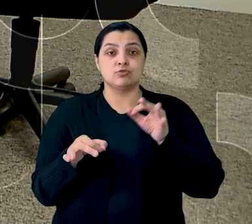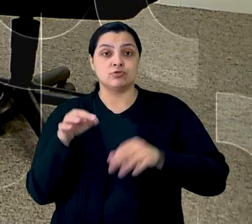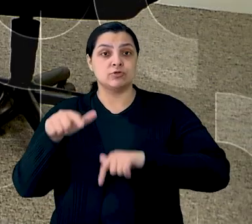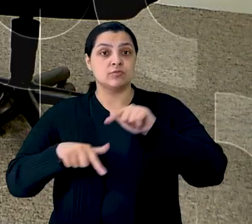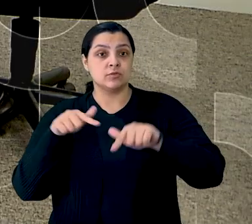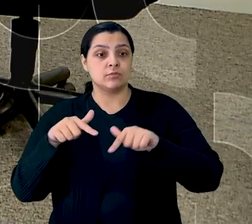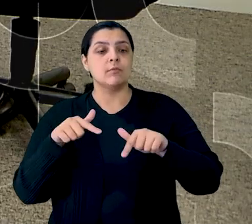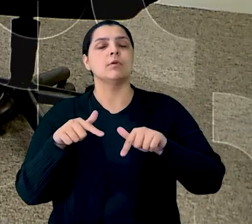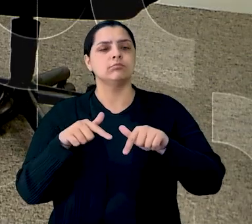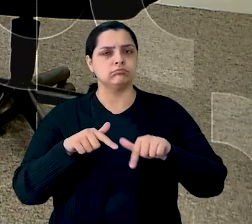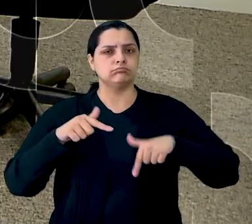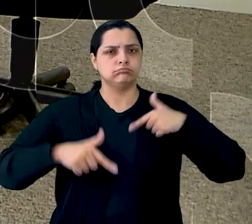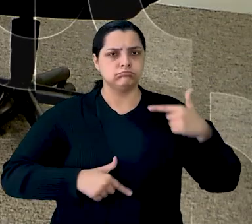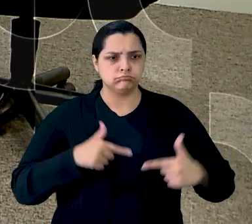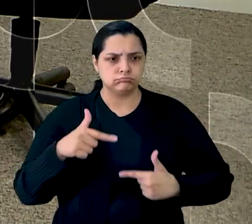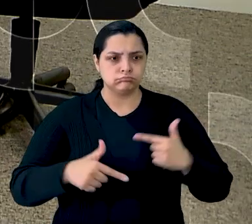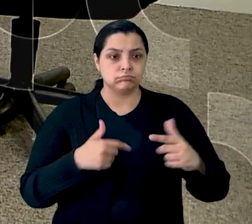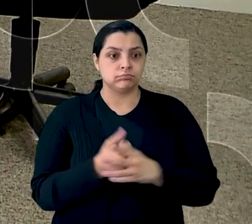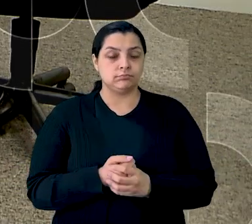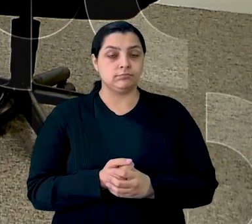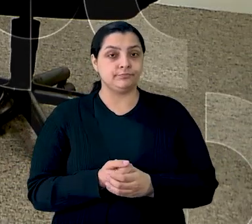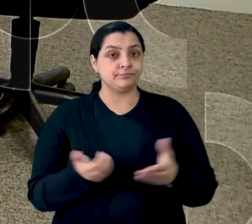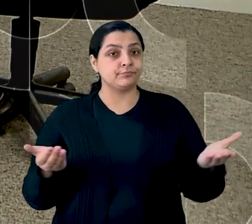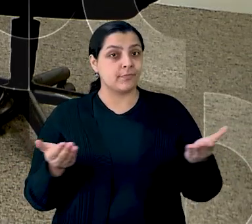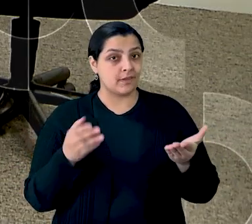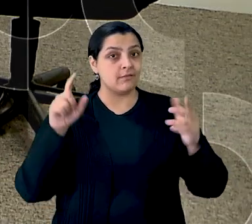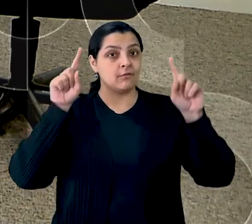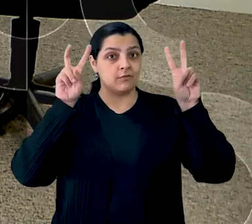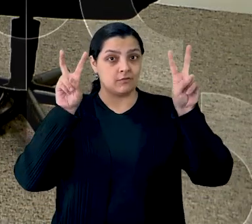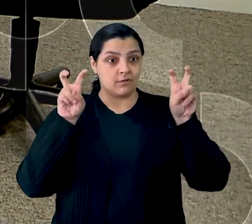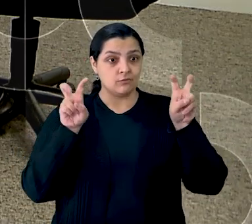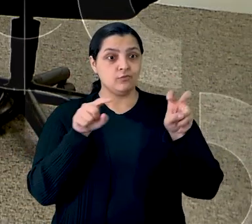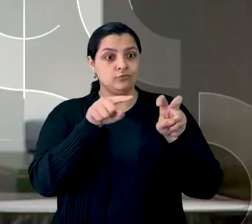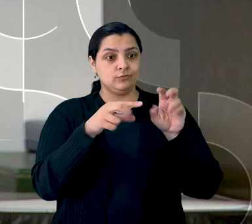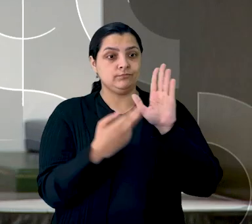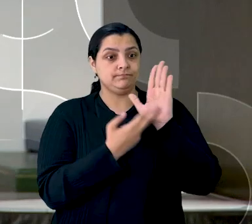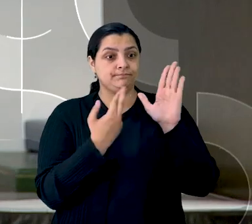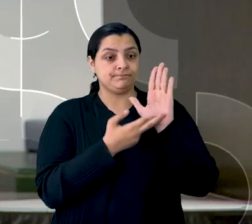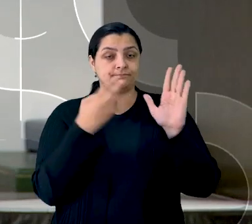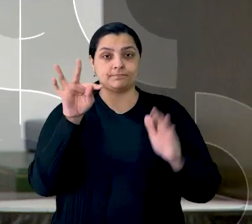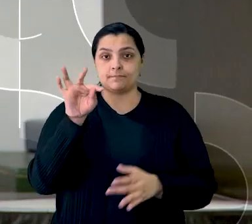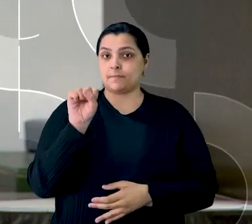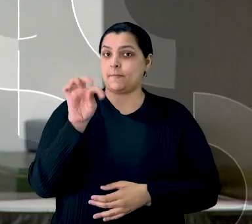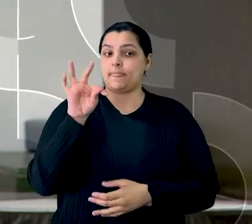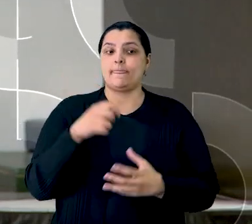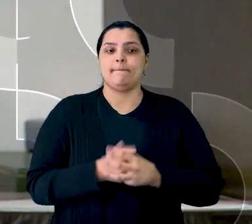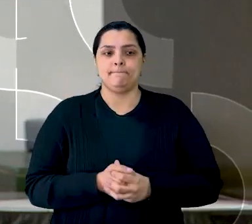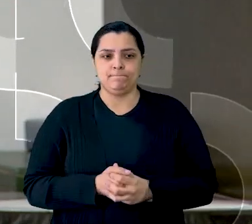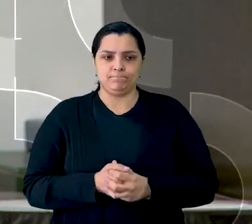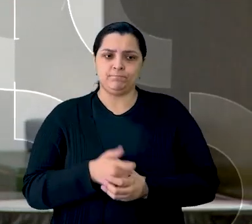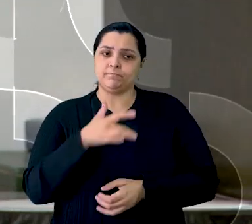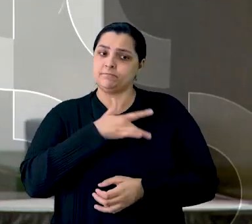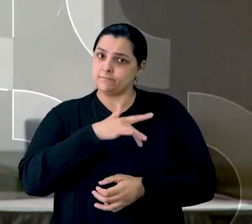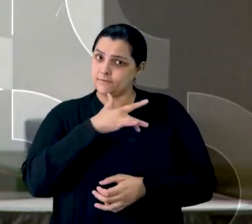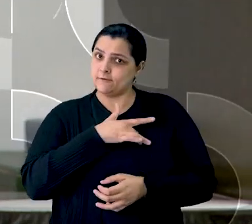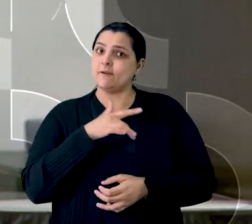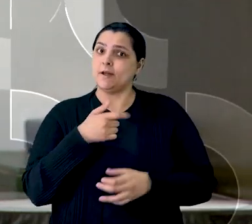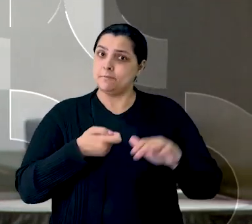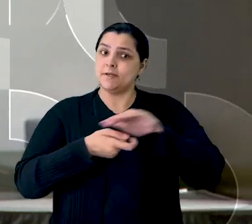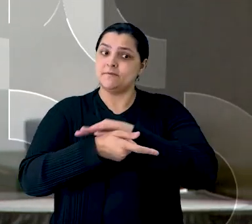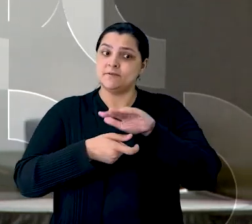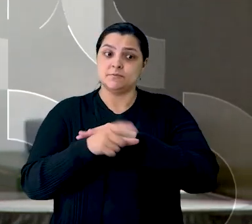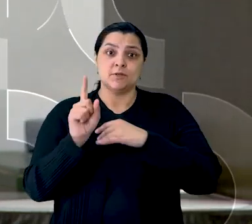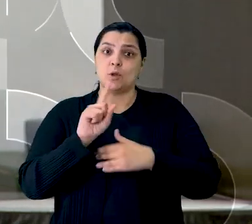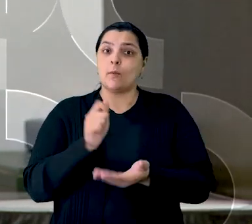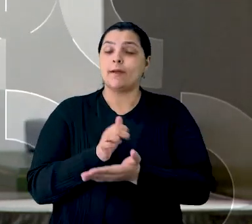a Justiça do Trabalho atua ativamente. Esse é um dos assuntos do Revista TST de hoje. Vale a pena investir em saúde e segurança no